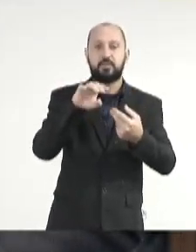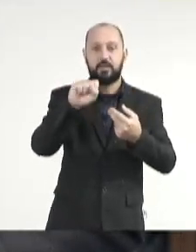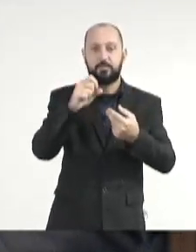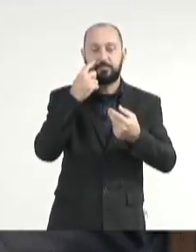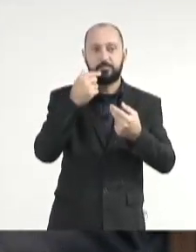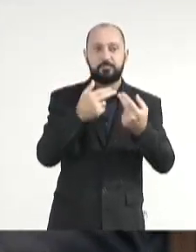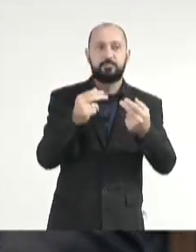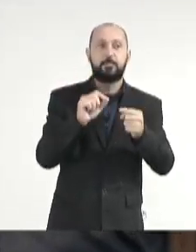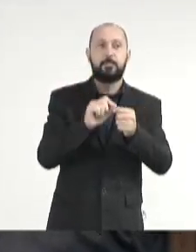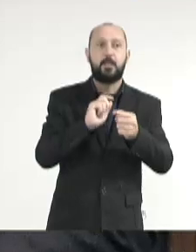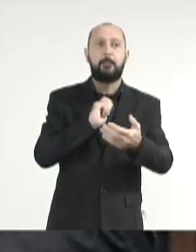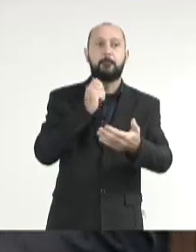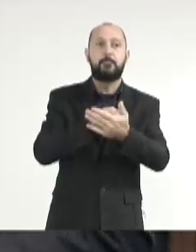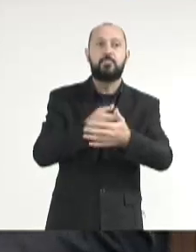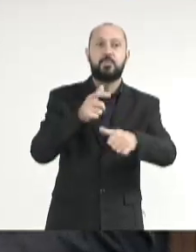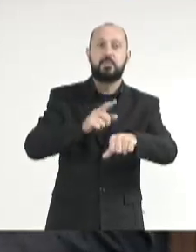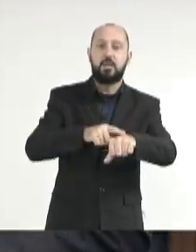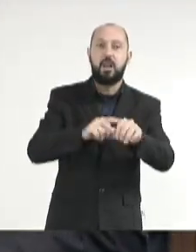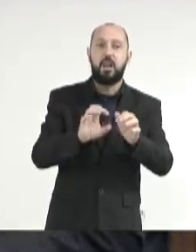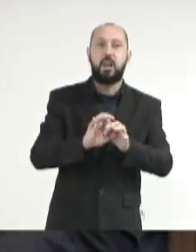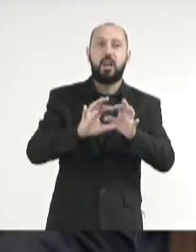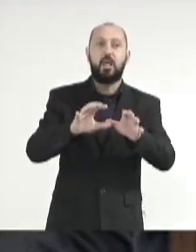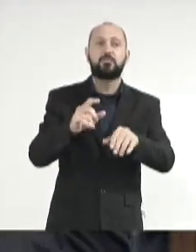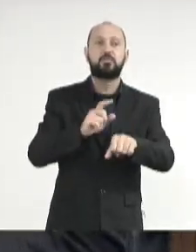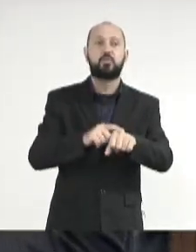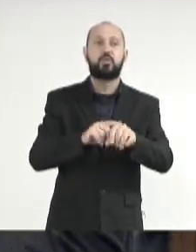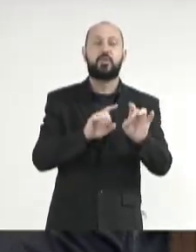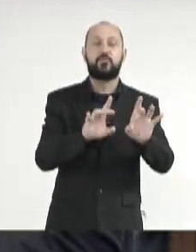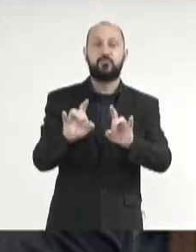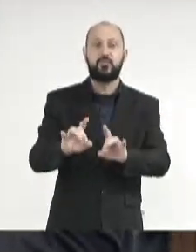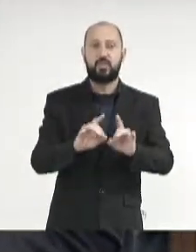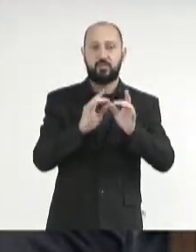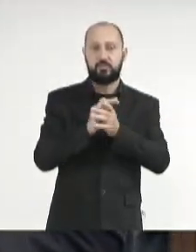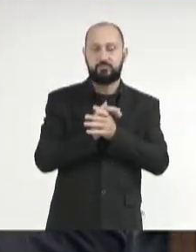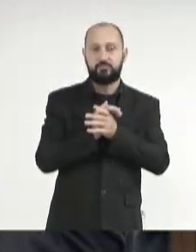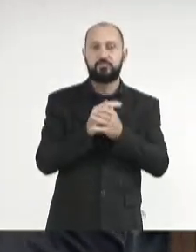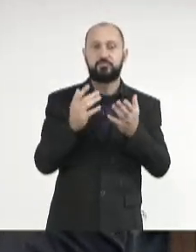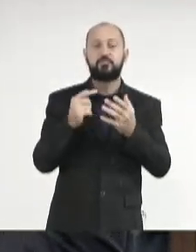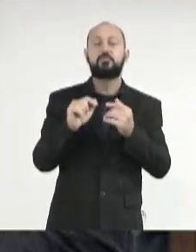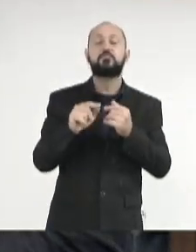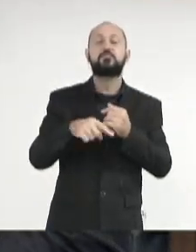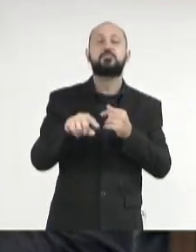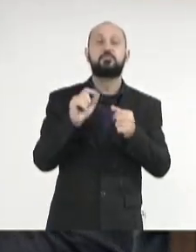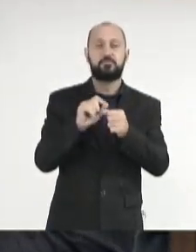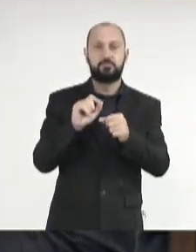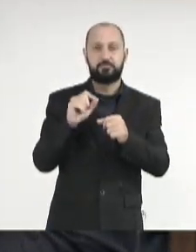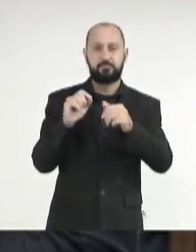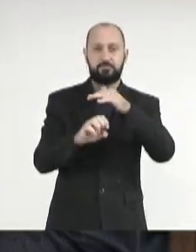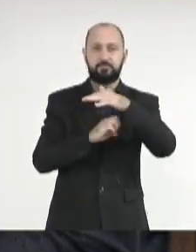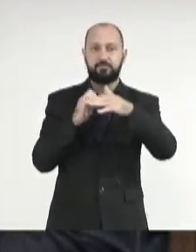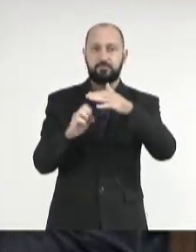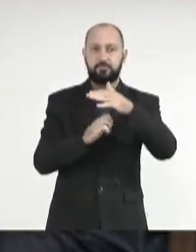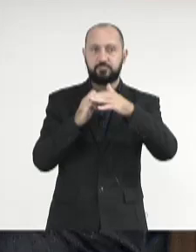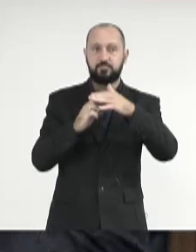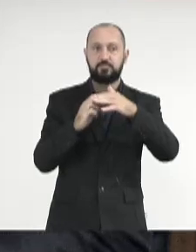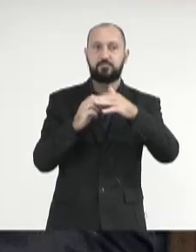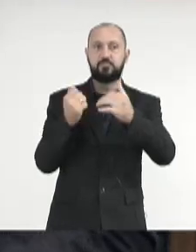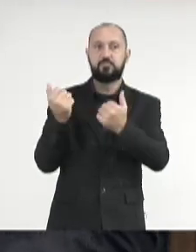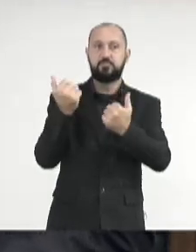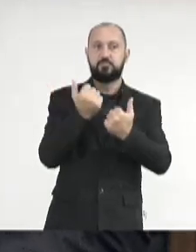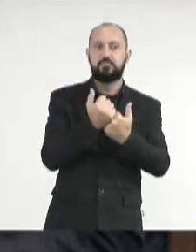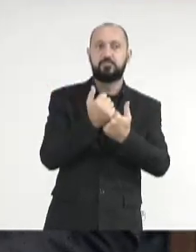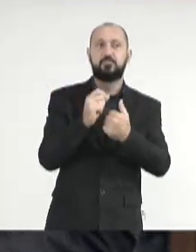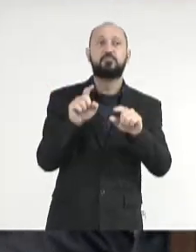daquele produto é pago na compra do fornecedor, não na hora que está vendendo para o cliente final. Então, as empresas com produtos de substituição